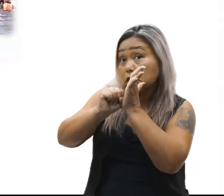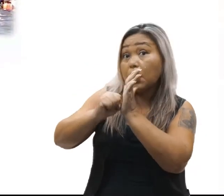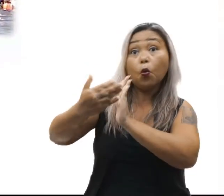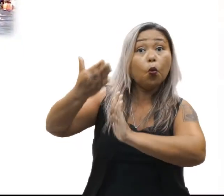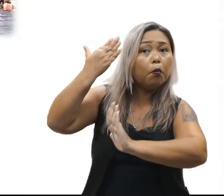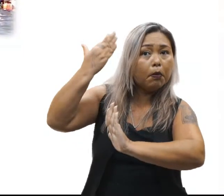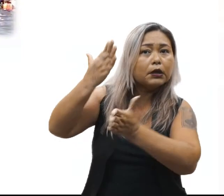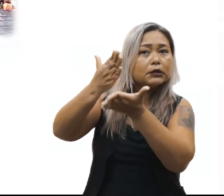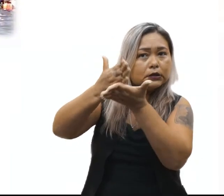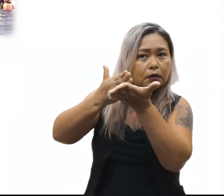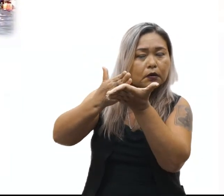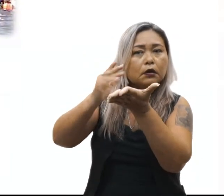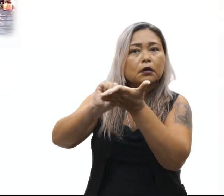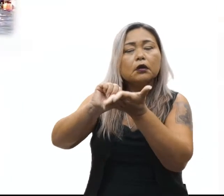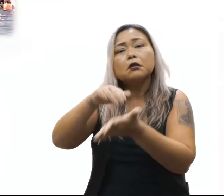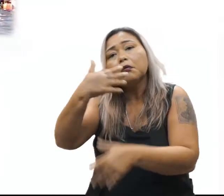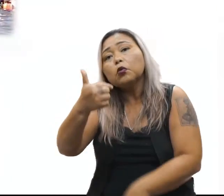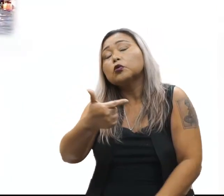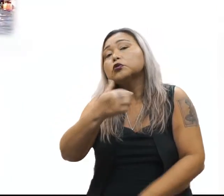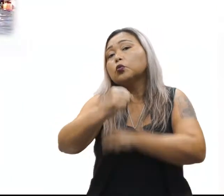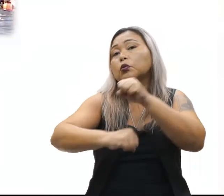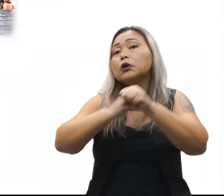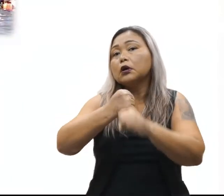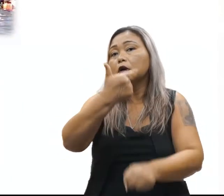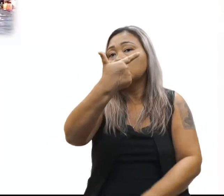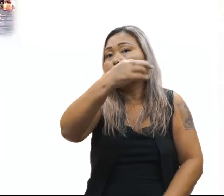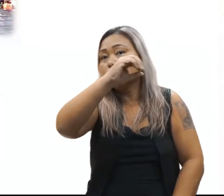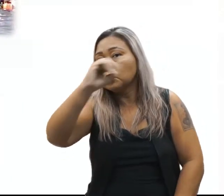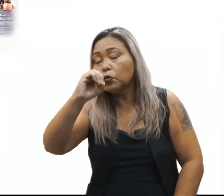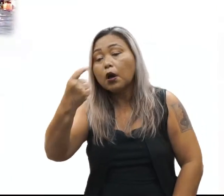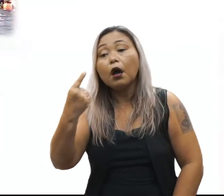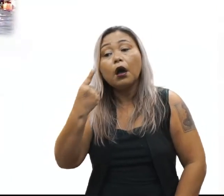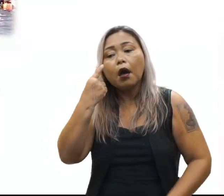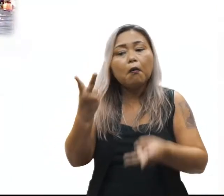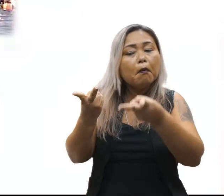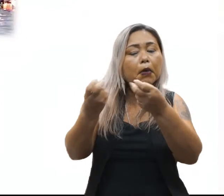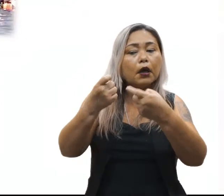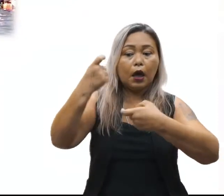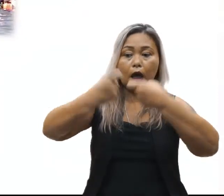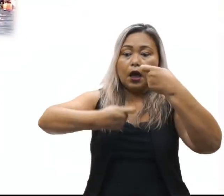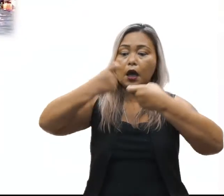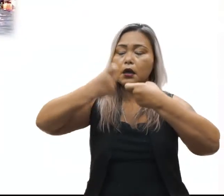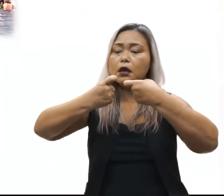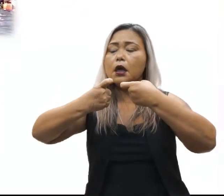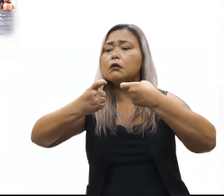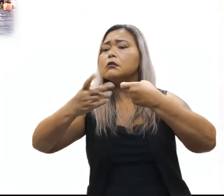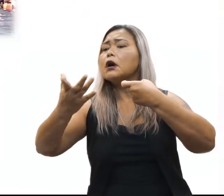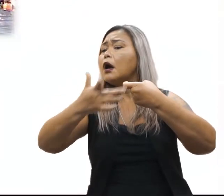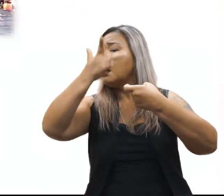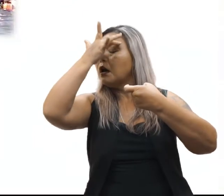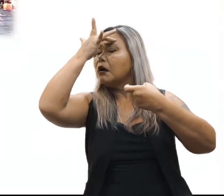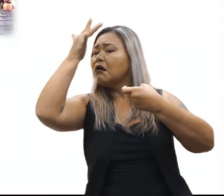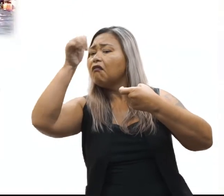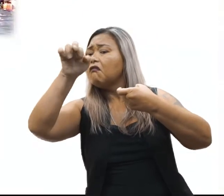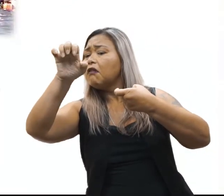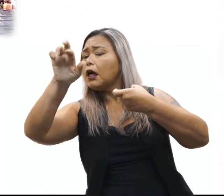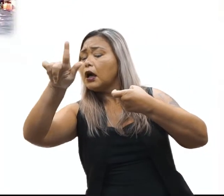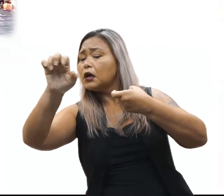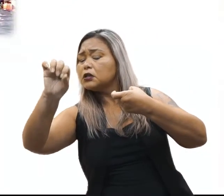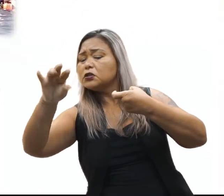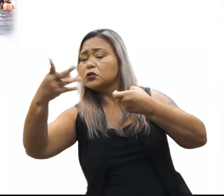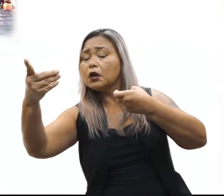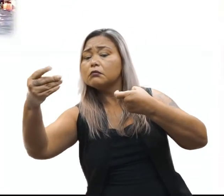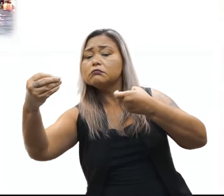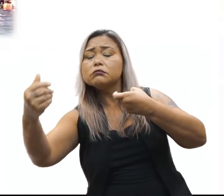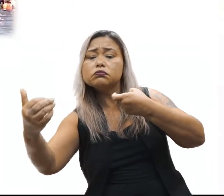Depois dos anos 2000, a gente viu que as guerras, os seus flagelos, eles provocaram uma